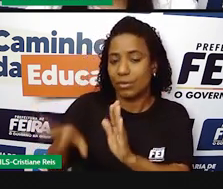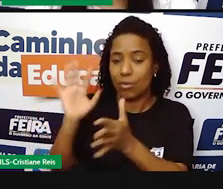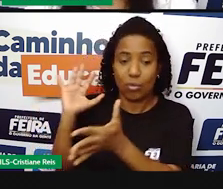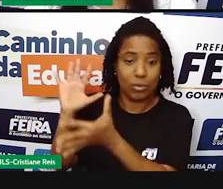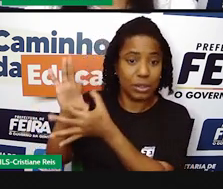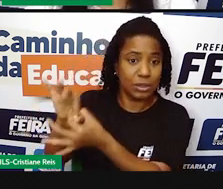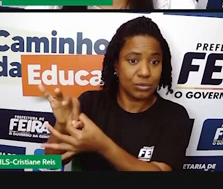da notícia.